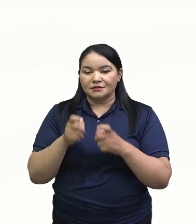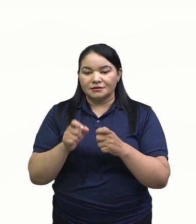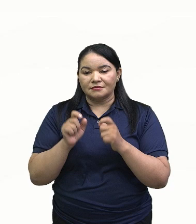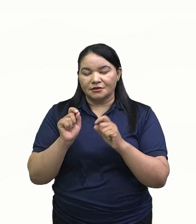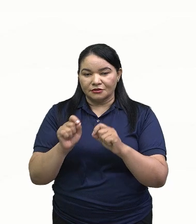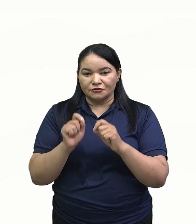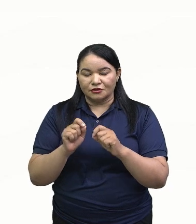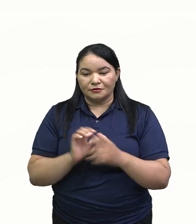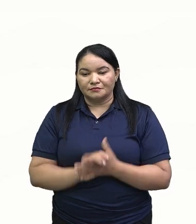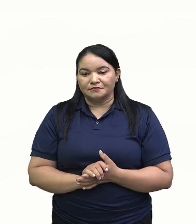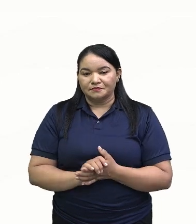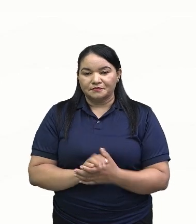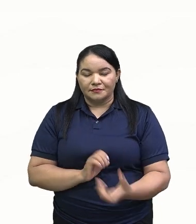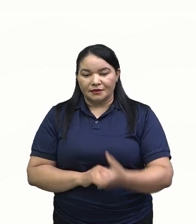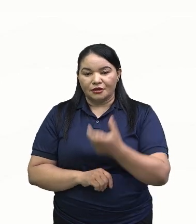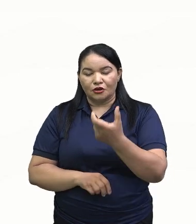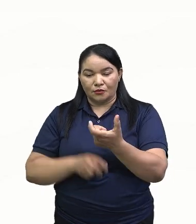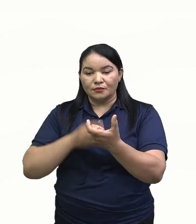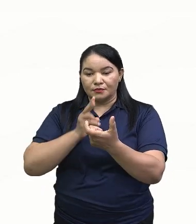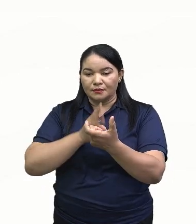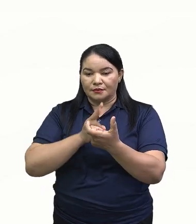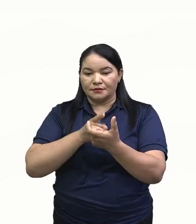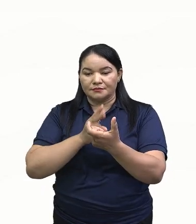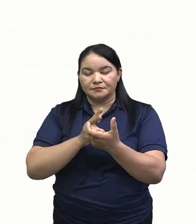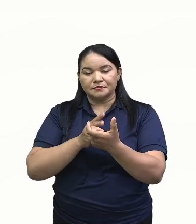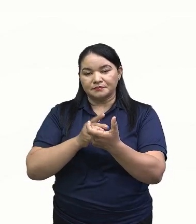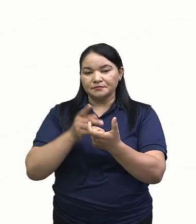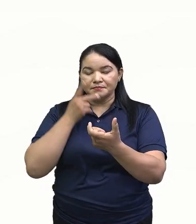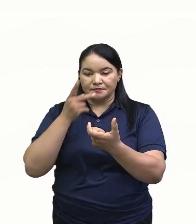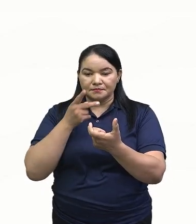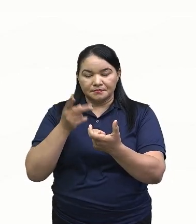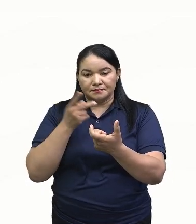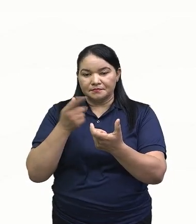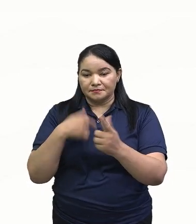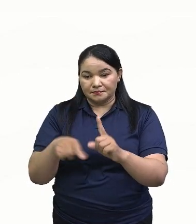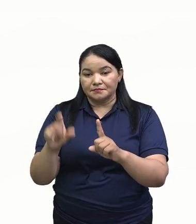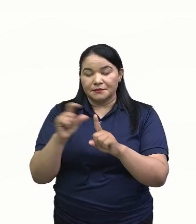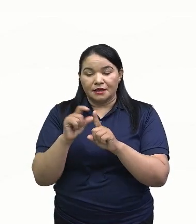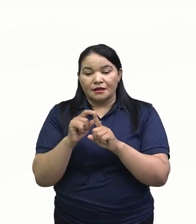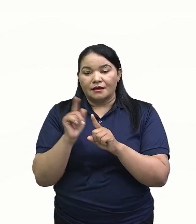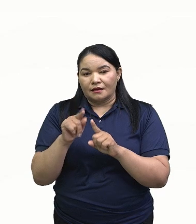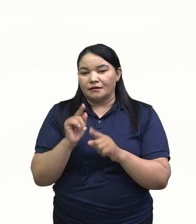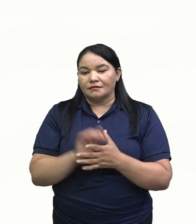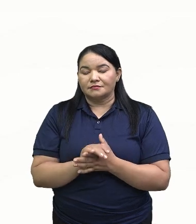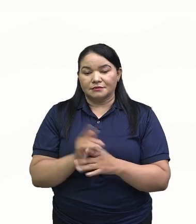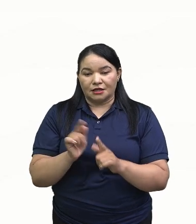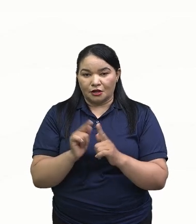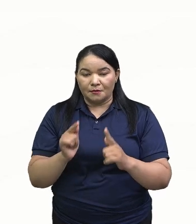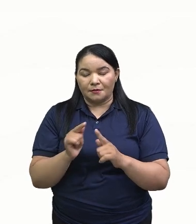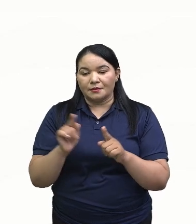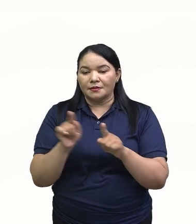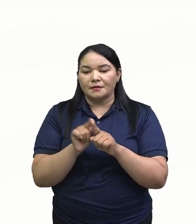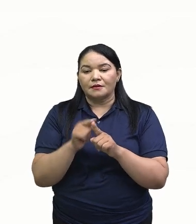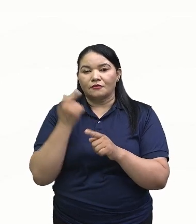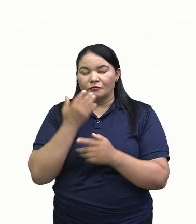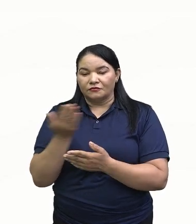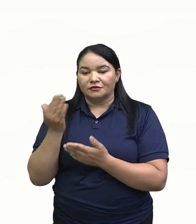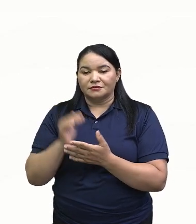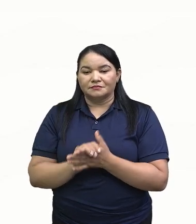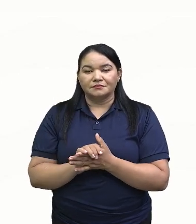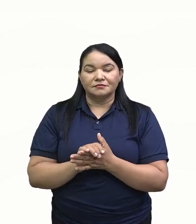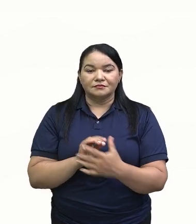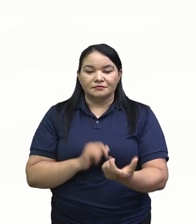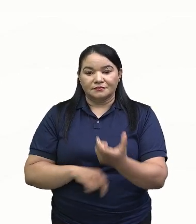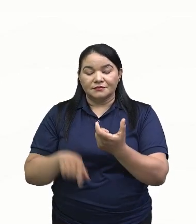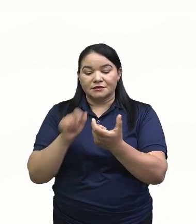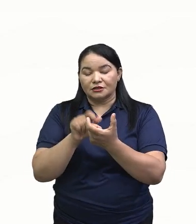formação de um radical, né? Como é falado, como ela é tratada na gramática, e a partir dela vai